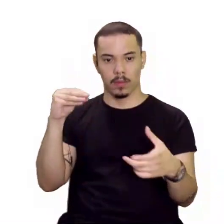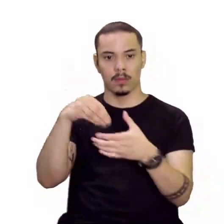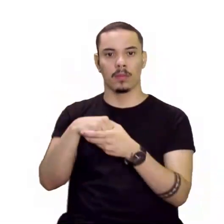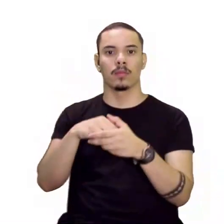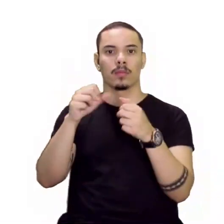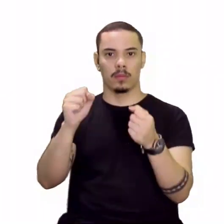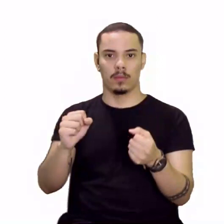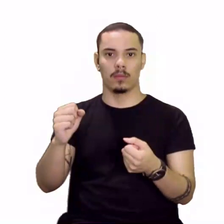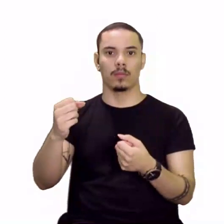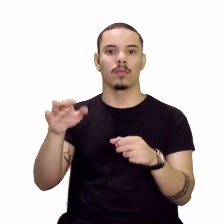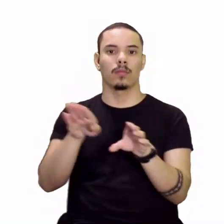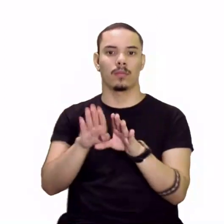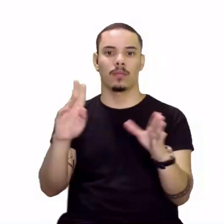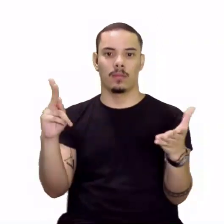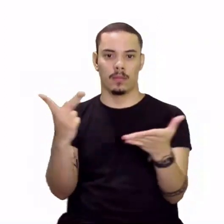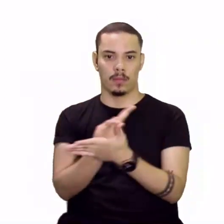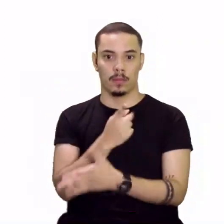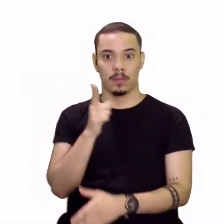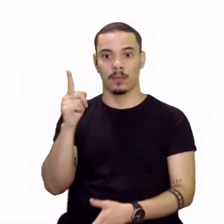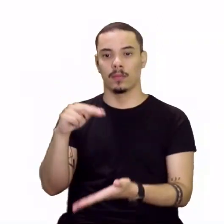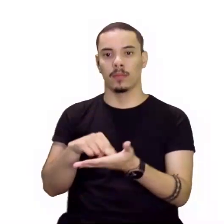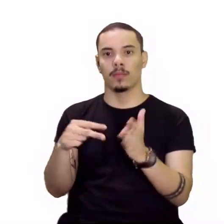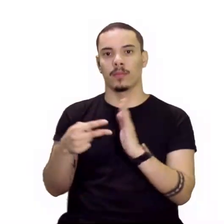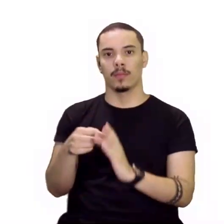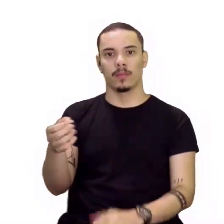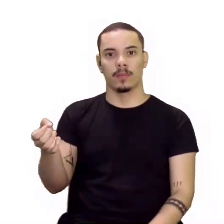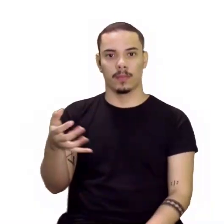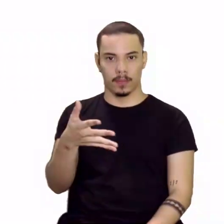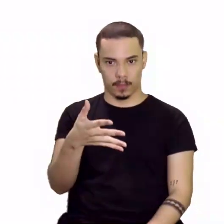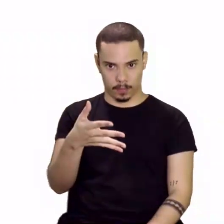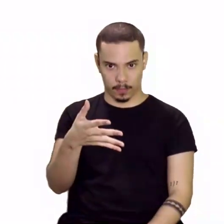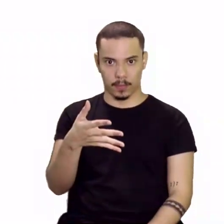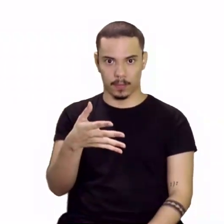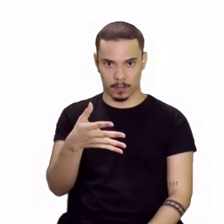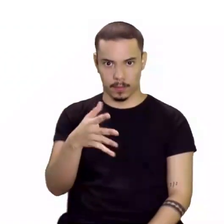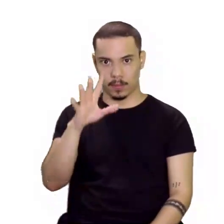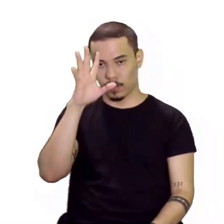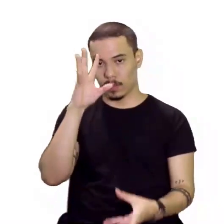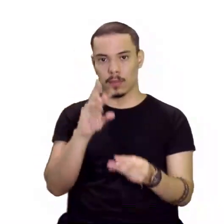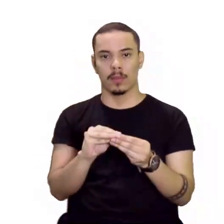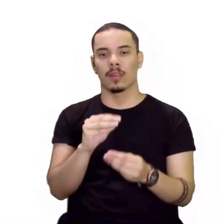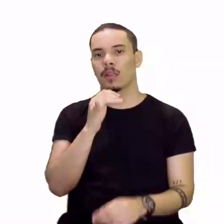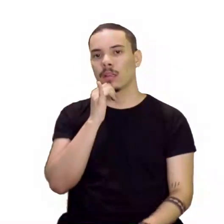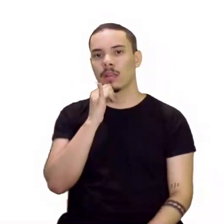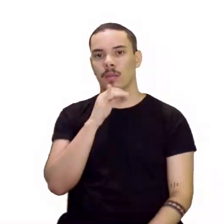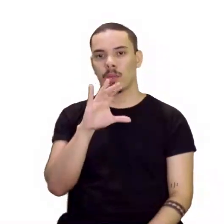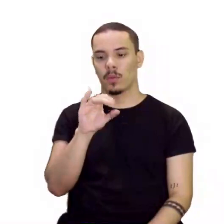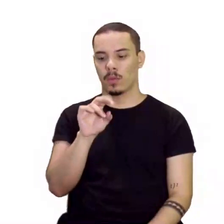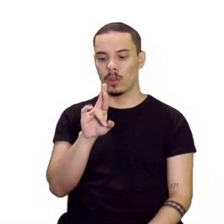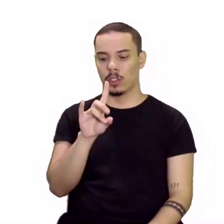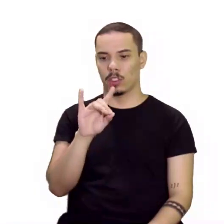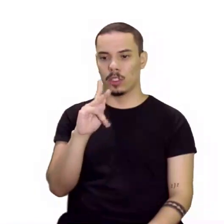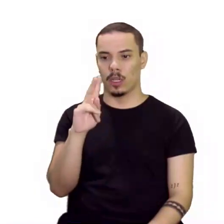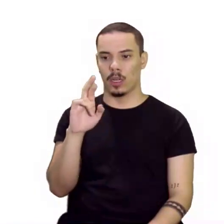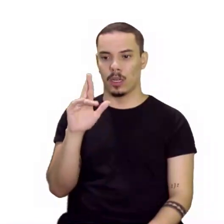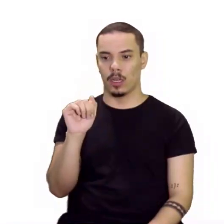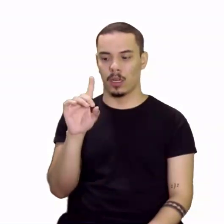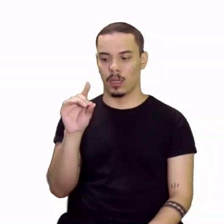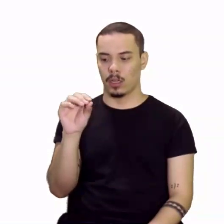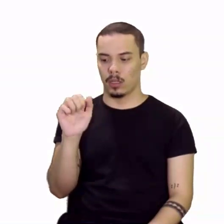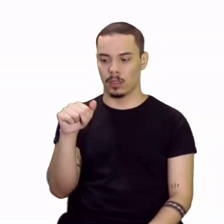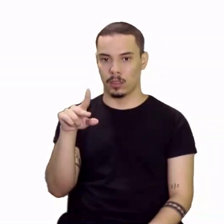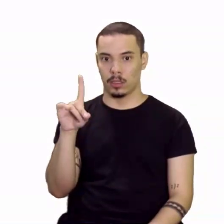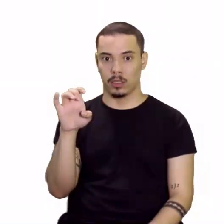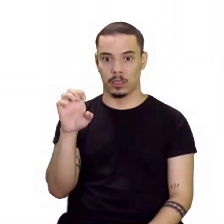ocorre interno. Isso aqui é um dobramento moderno, ó. Suponho que seja a Cordilheira dos Andes. Eles são de qual era? Da